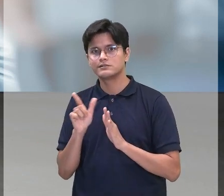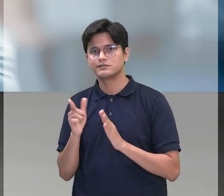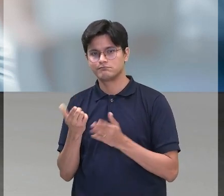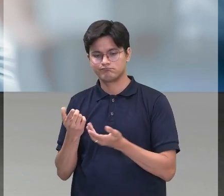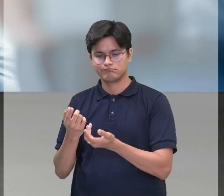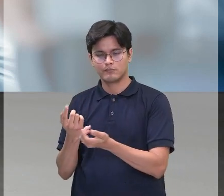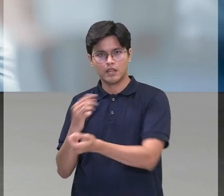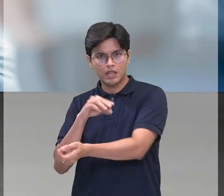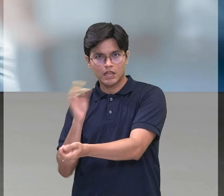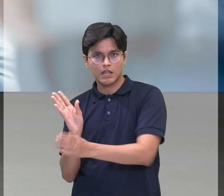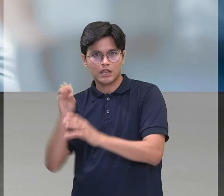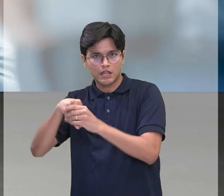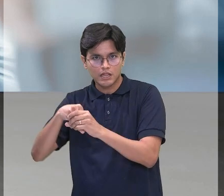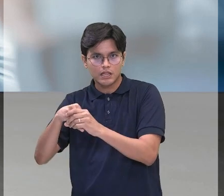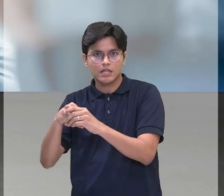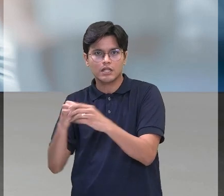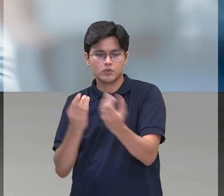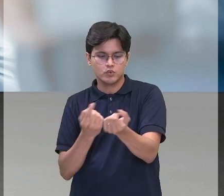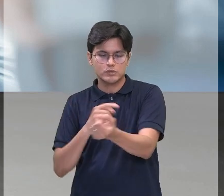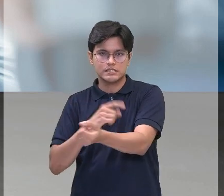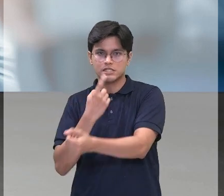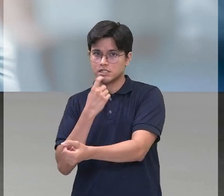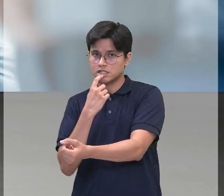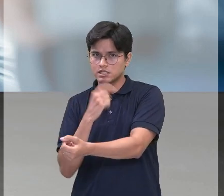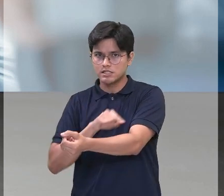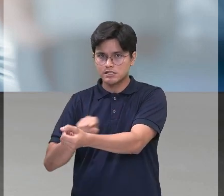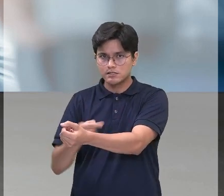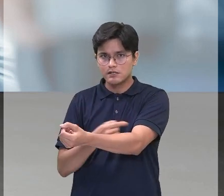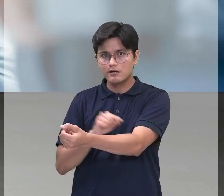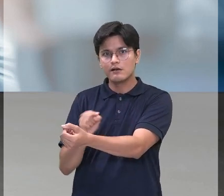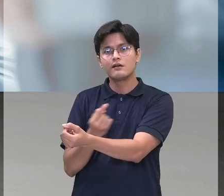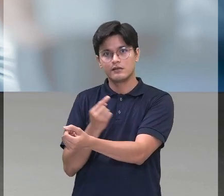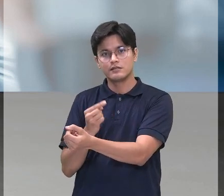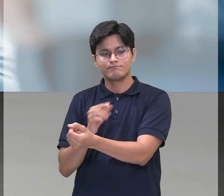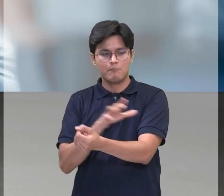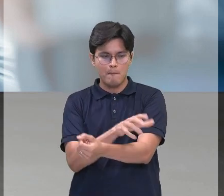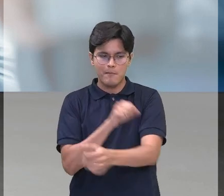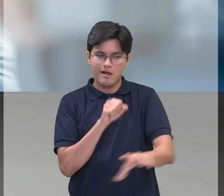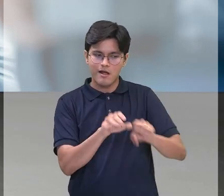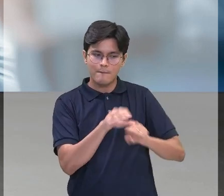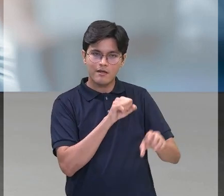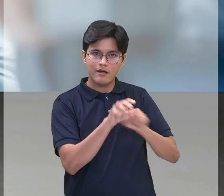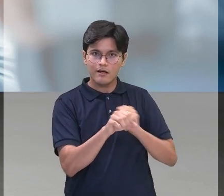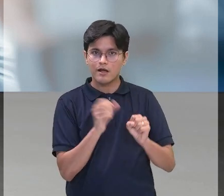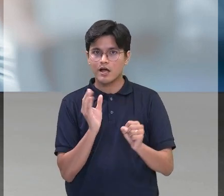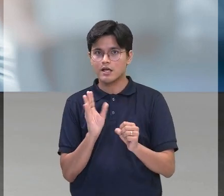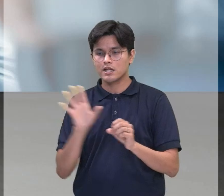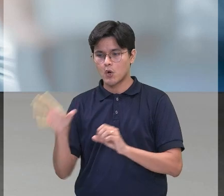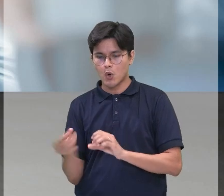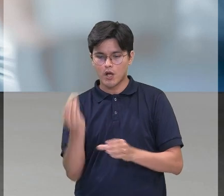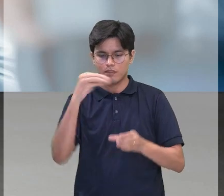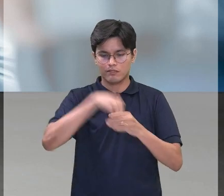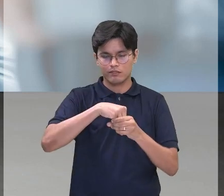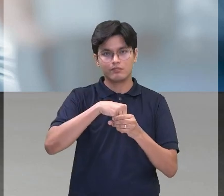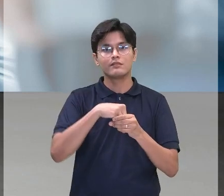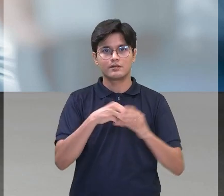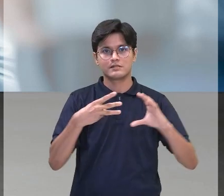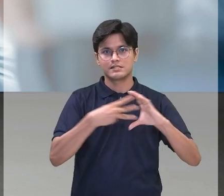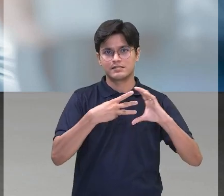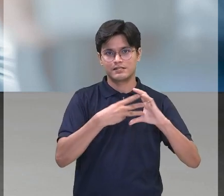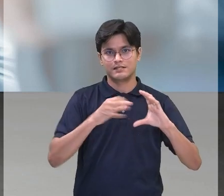vai colocando dentro da célula. Tá? Então, por que eu estou falando sobre isso? Porque existem muitas pessoas, né, que utilizam